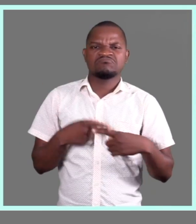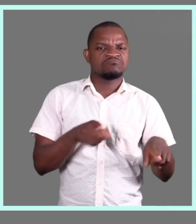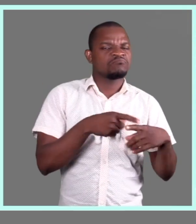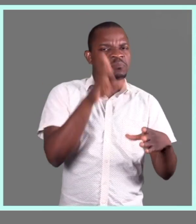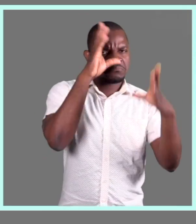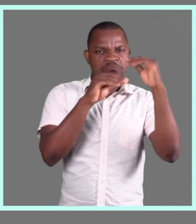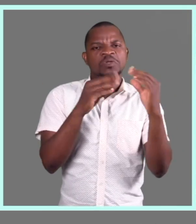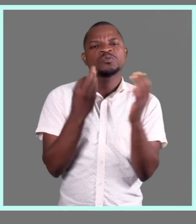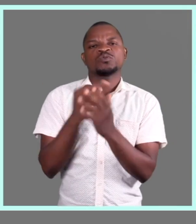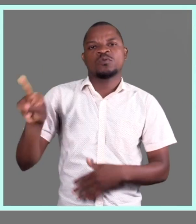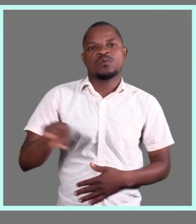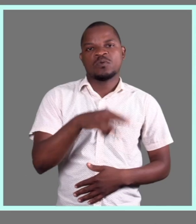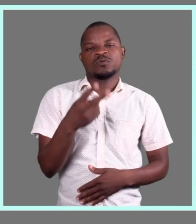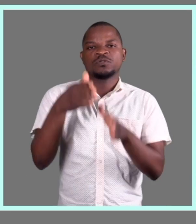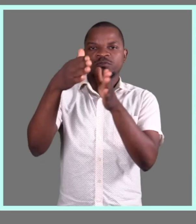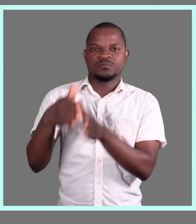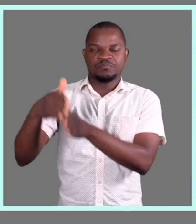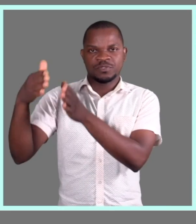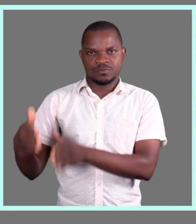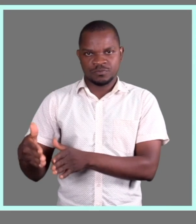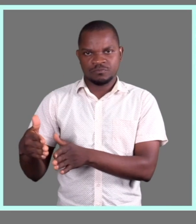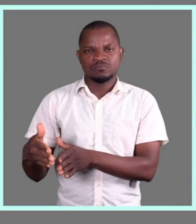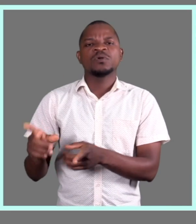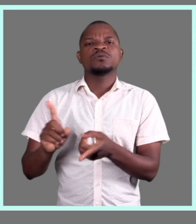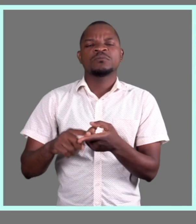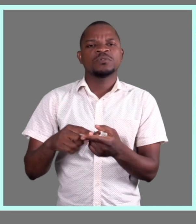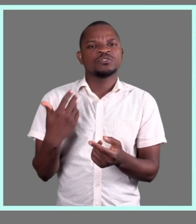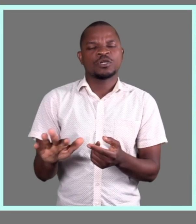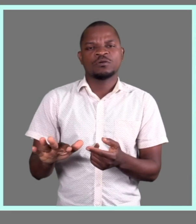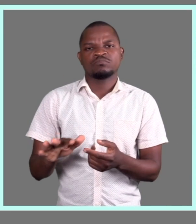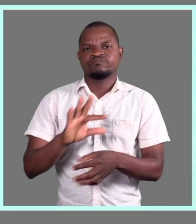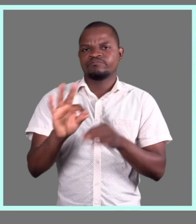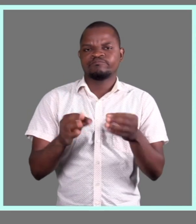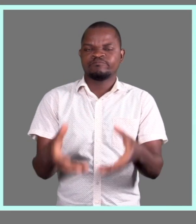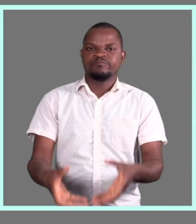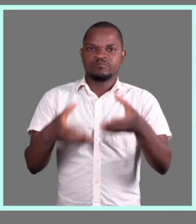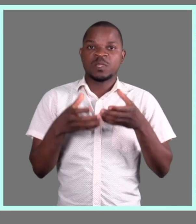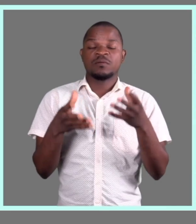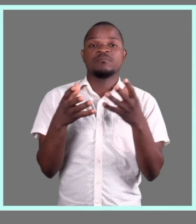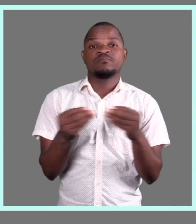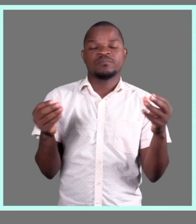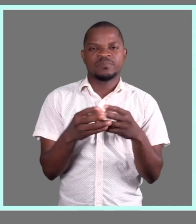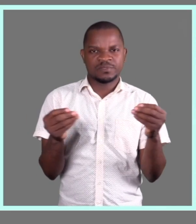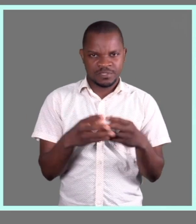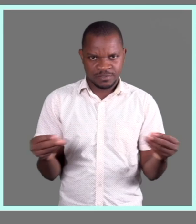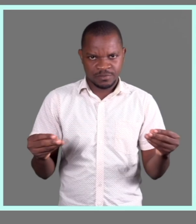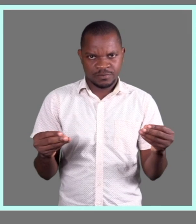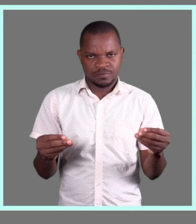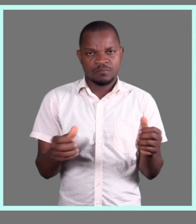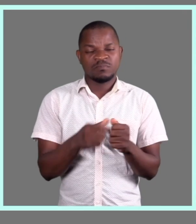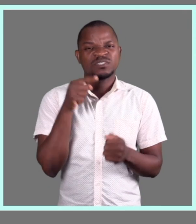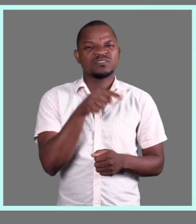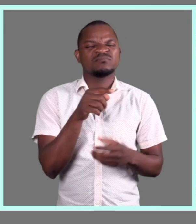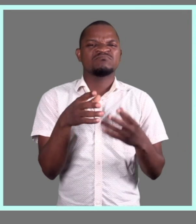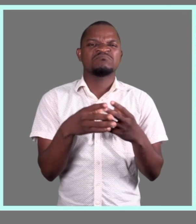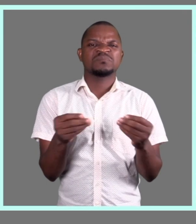nós aprendemos lá com outros colegas. E nos deram um kit do